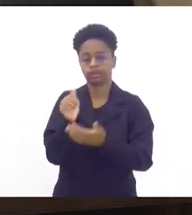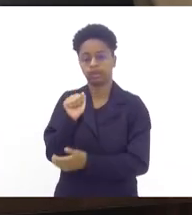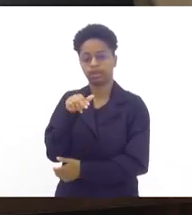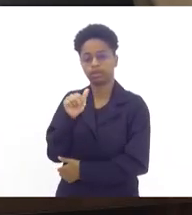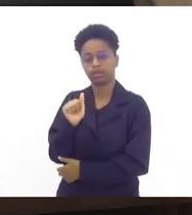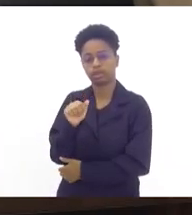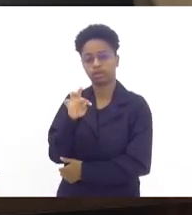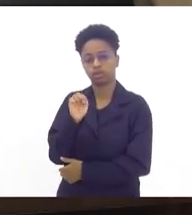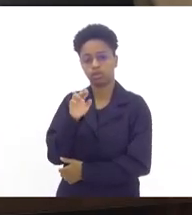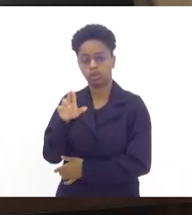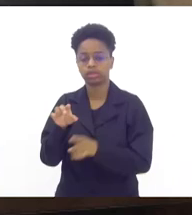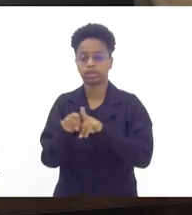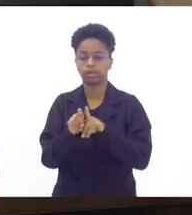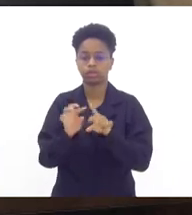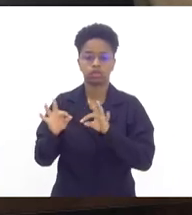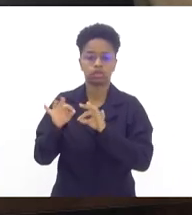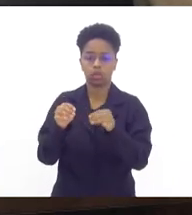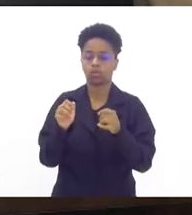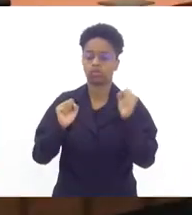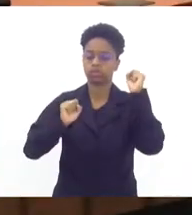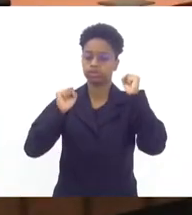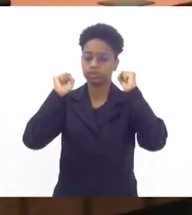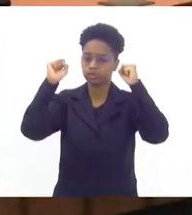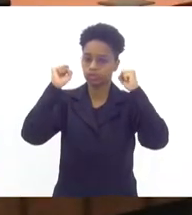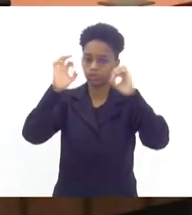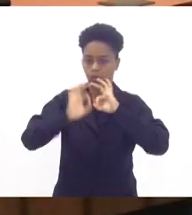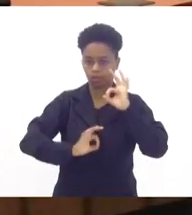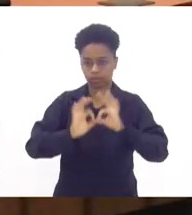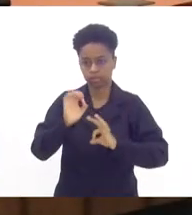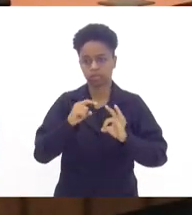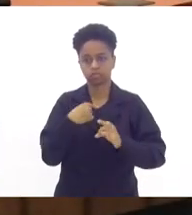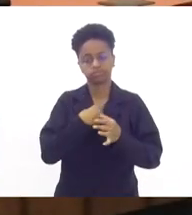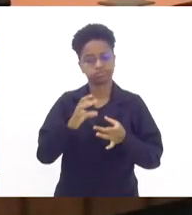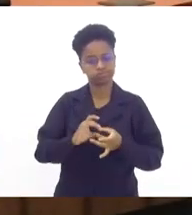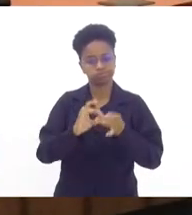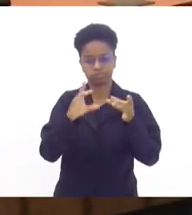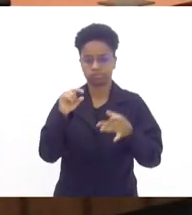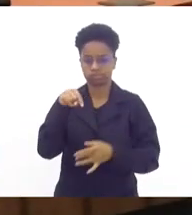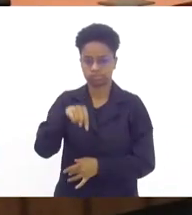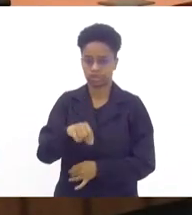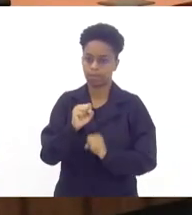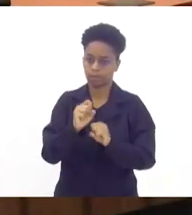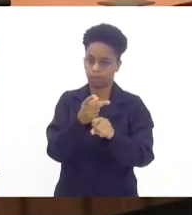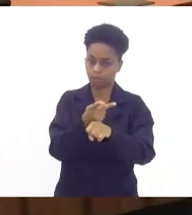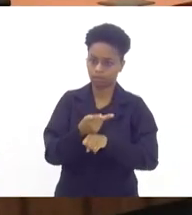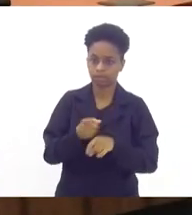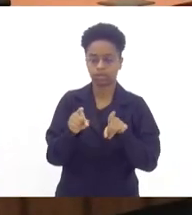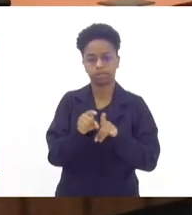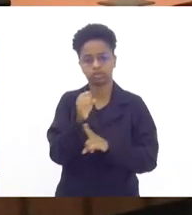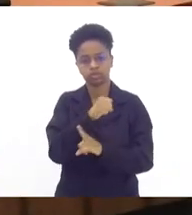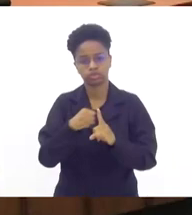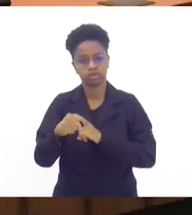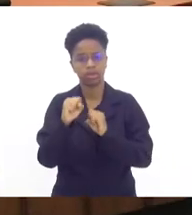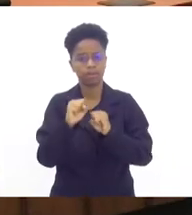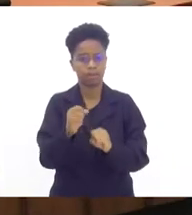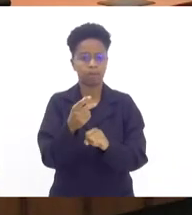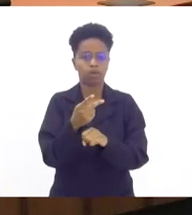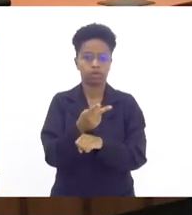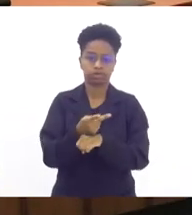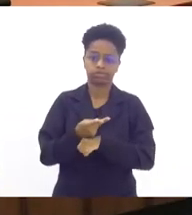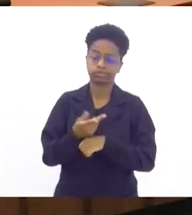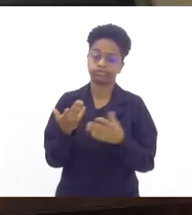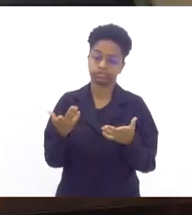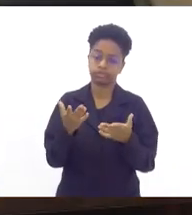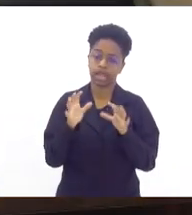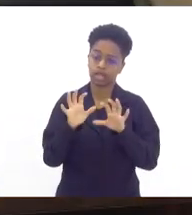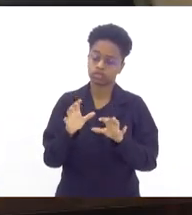todas as torcidas organizadas né estamos à disposição da casa achamos a disposição da sociedade né e é isso